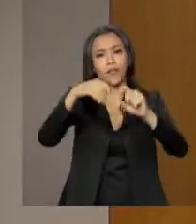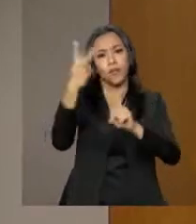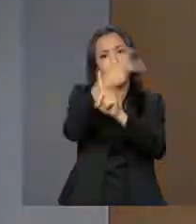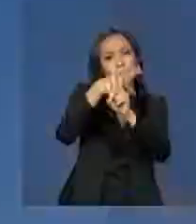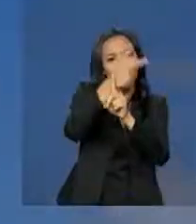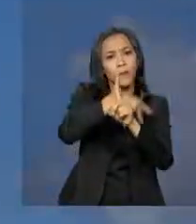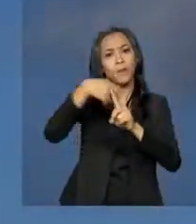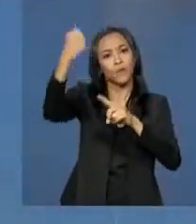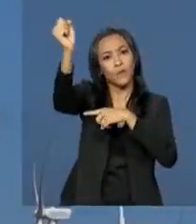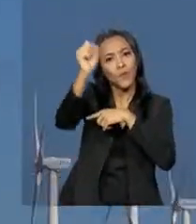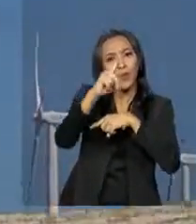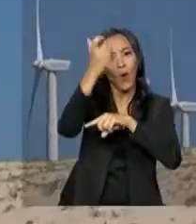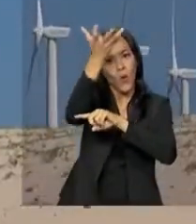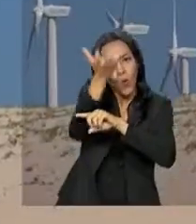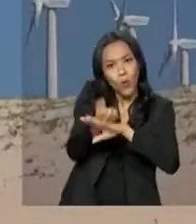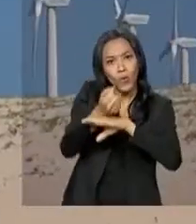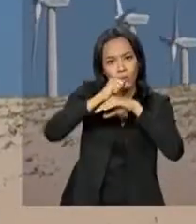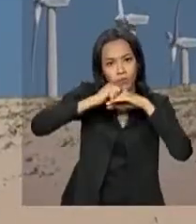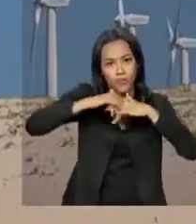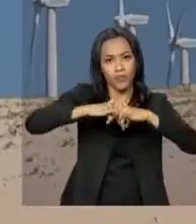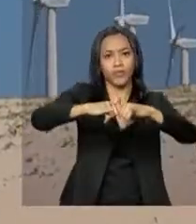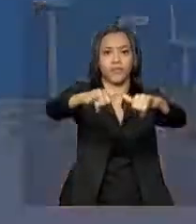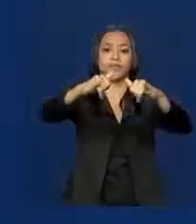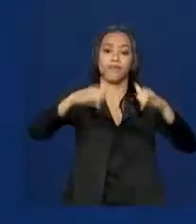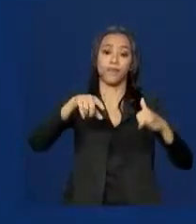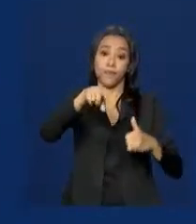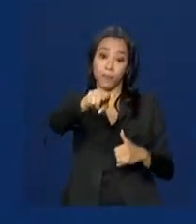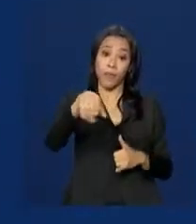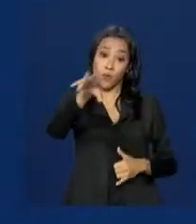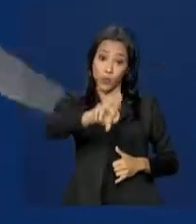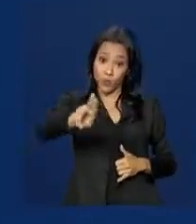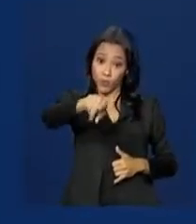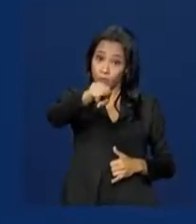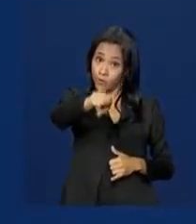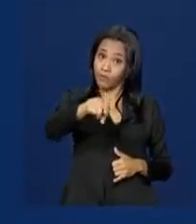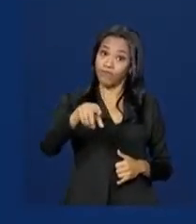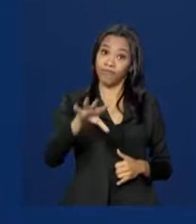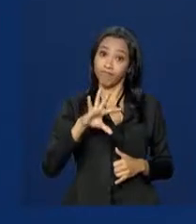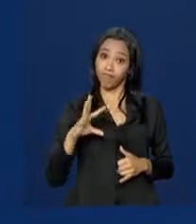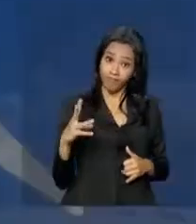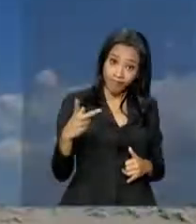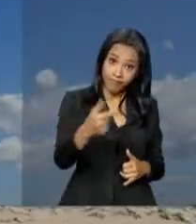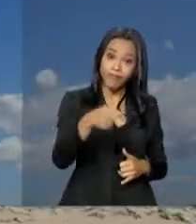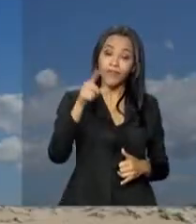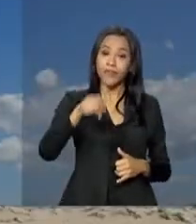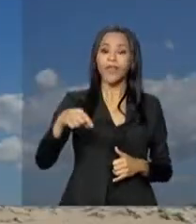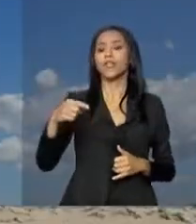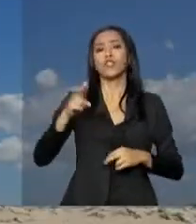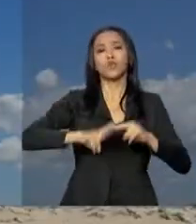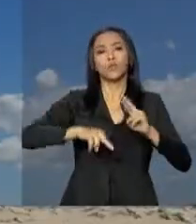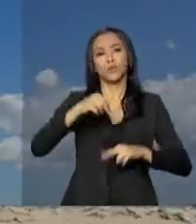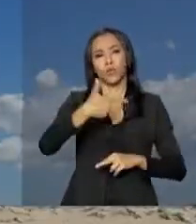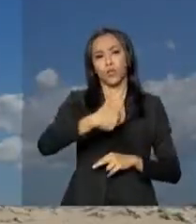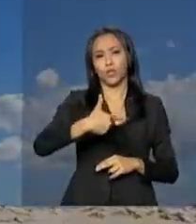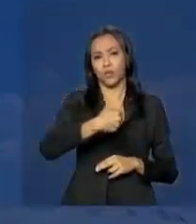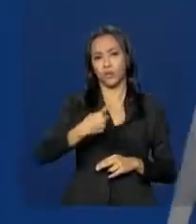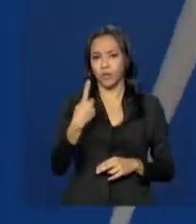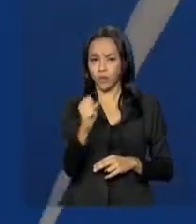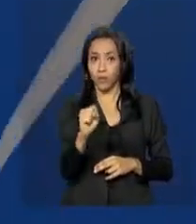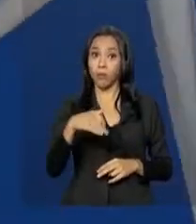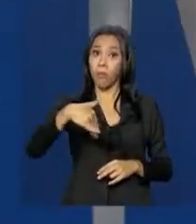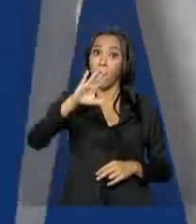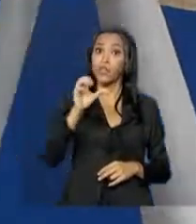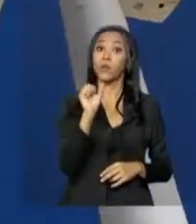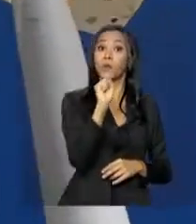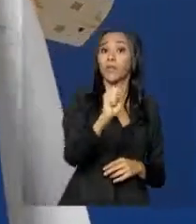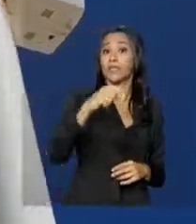de avançar. As fontes de geração de energia elétrica renováveis representaram em junho de 2018 mais de